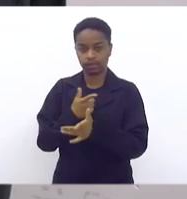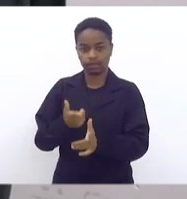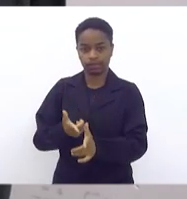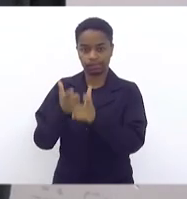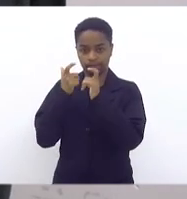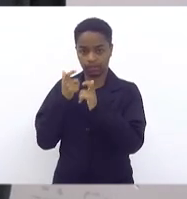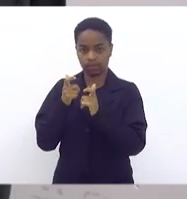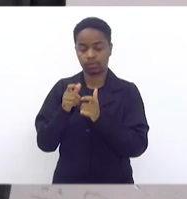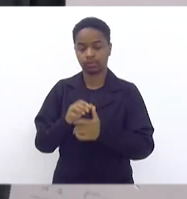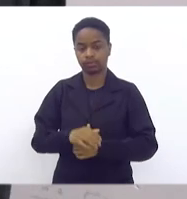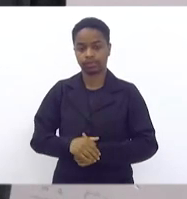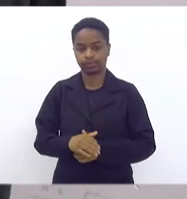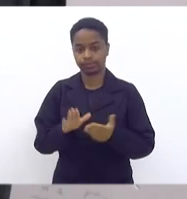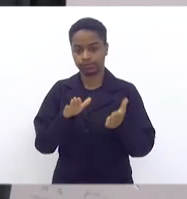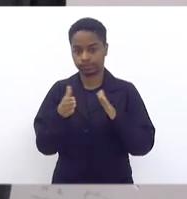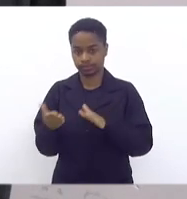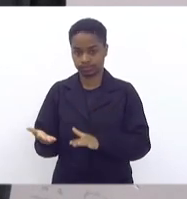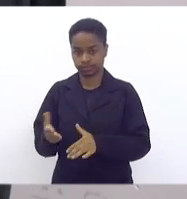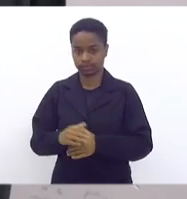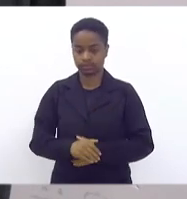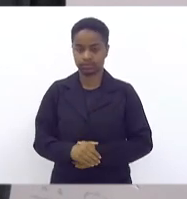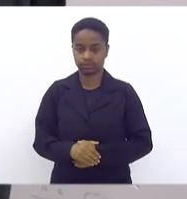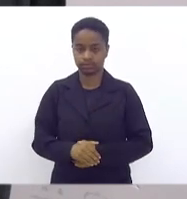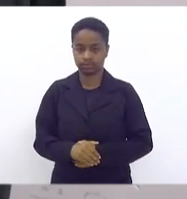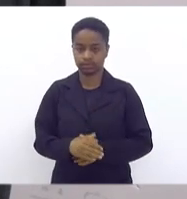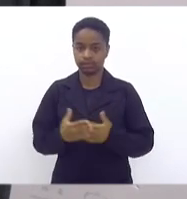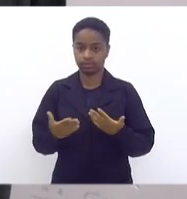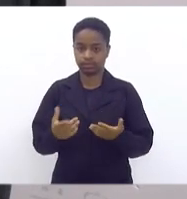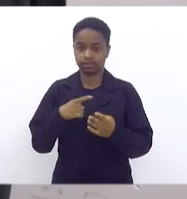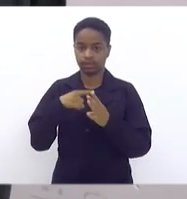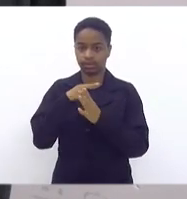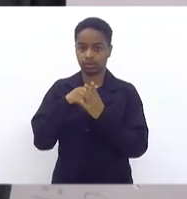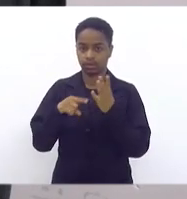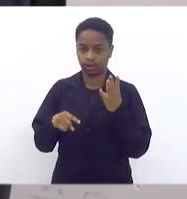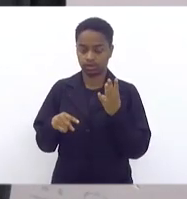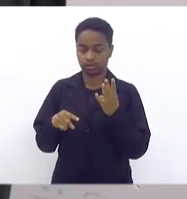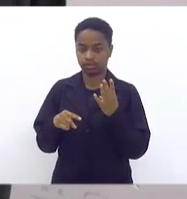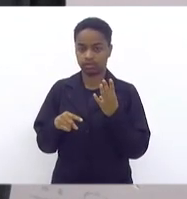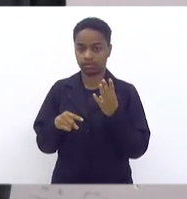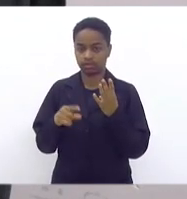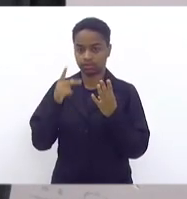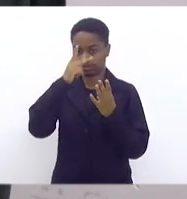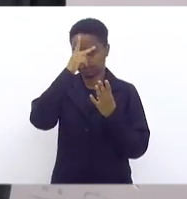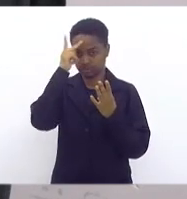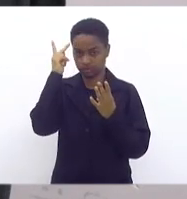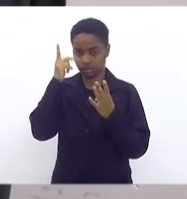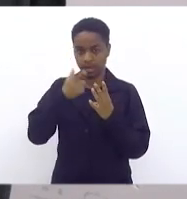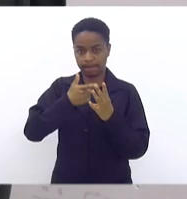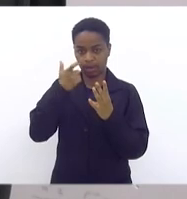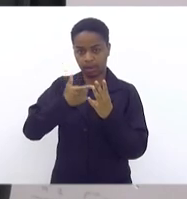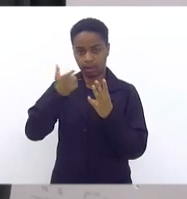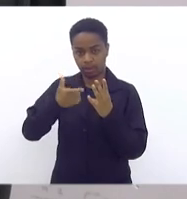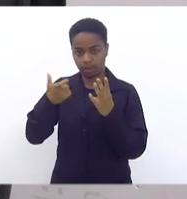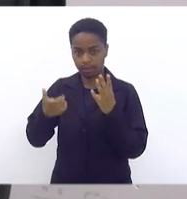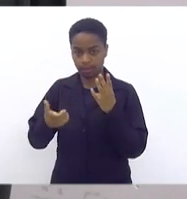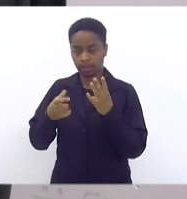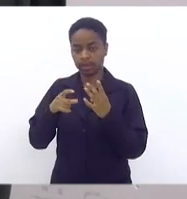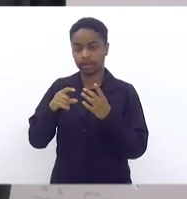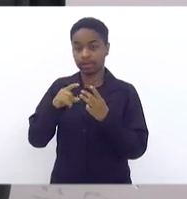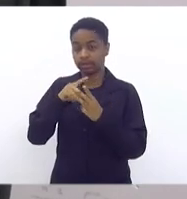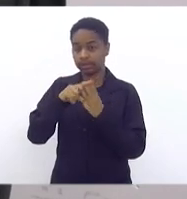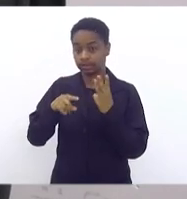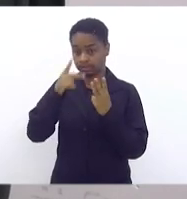fatalmente então tiveram ali quatro eh pessoas atingidas três